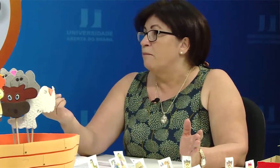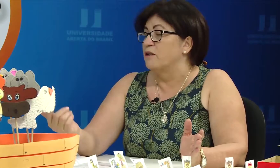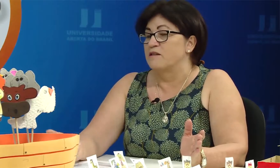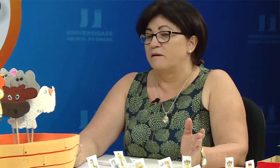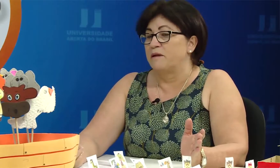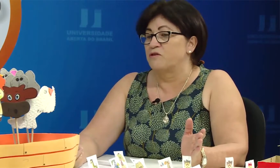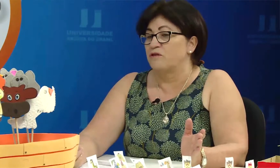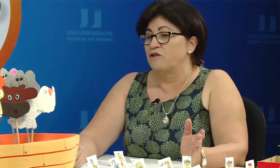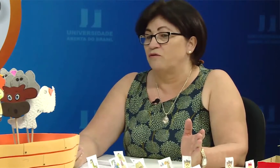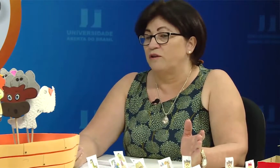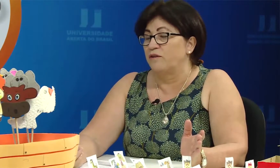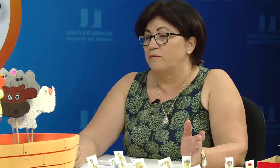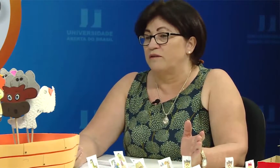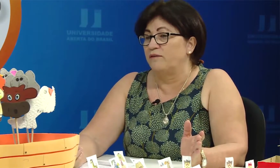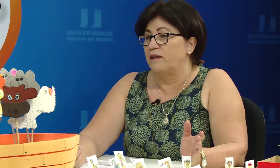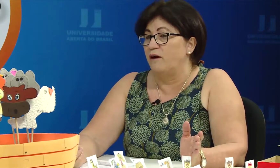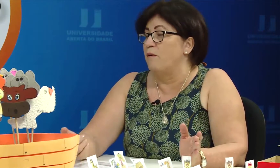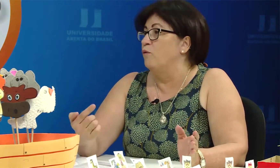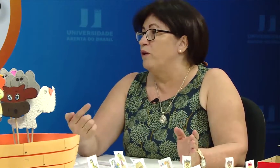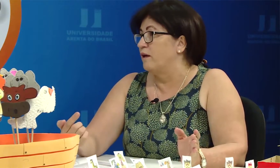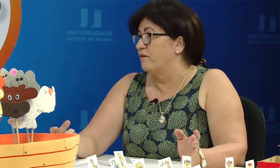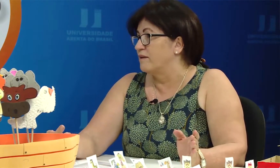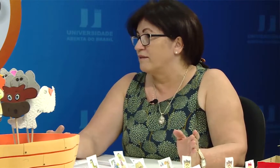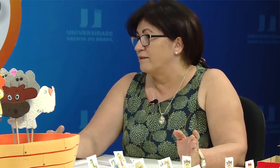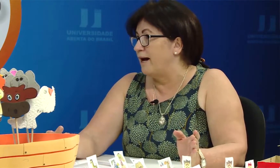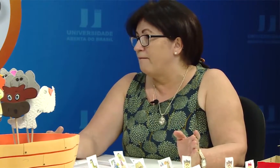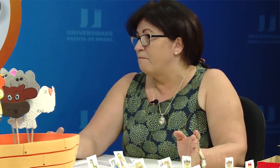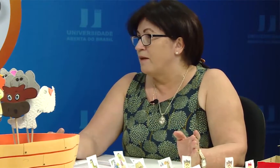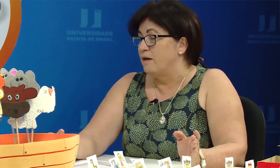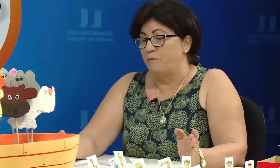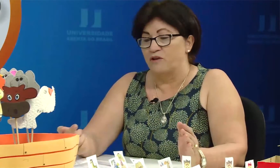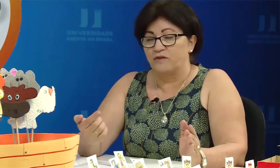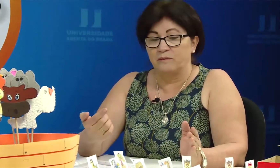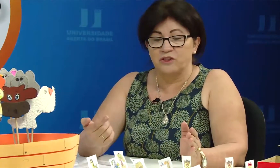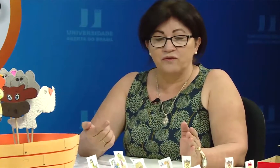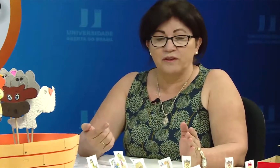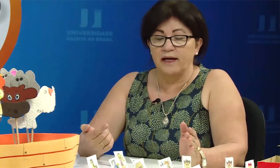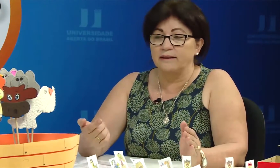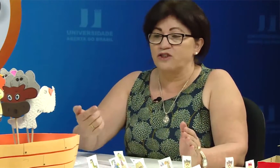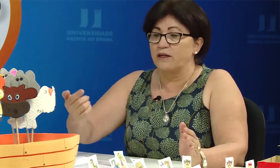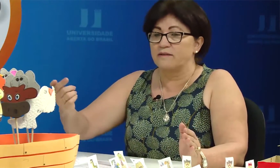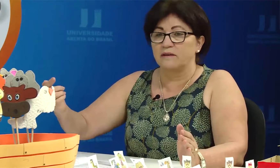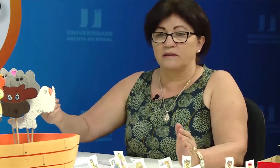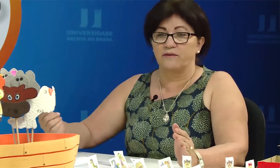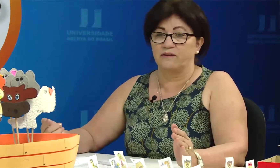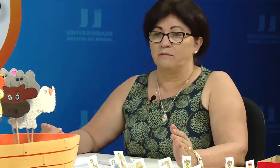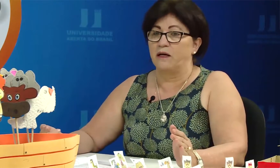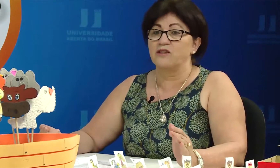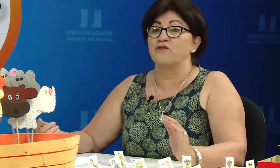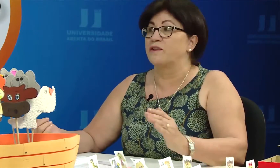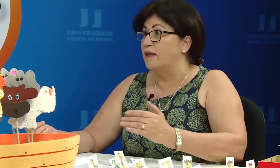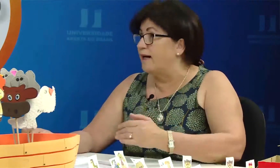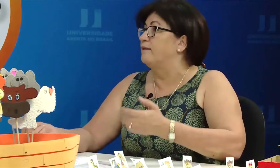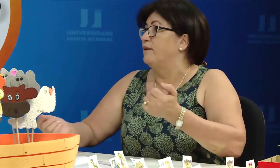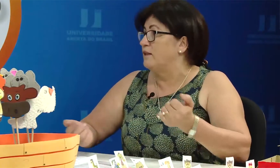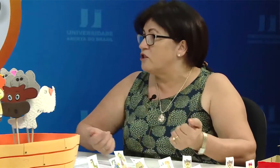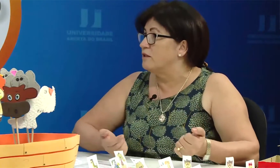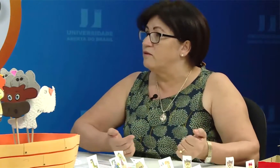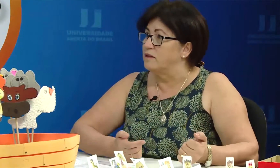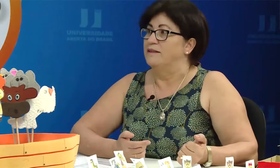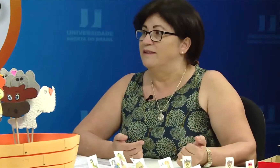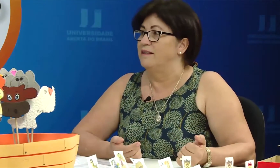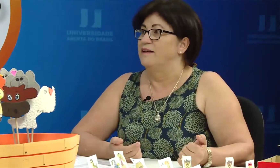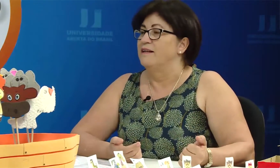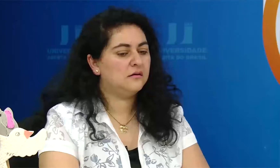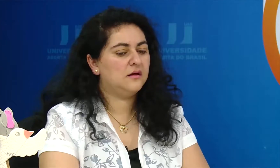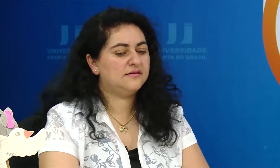avaliações. Porque nós sabemos que nós não devemos avaliar uma única vez, né? Posso fazer uma atividade e já em seguida fazer uma atividade